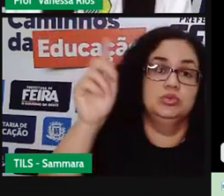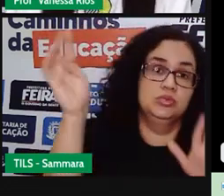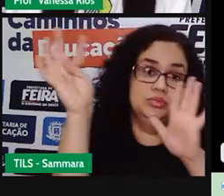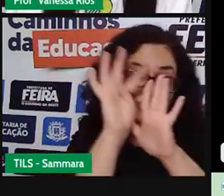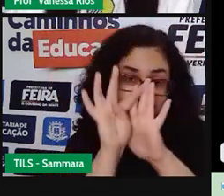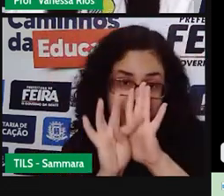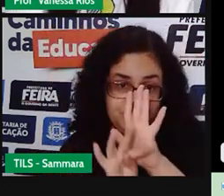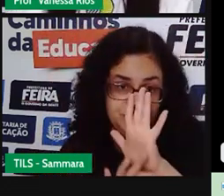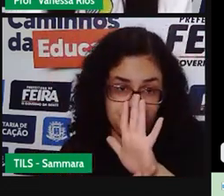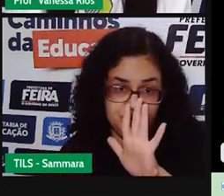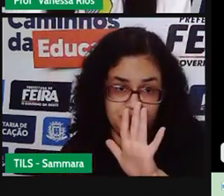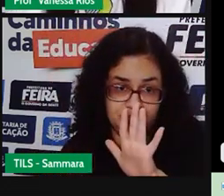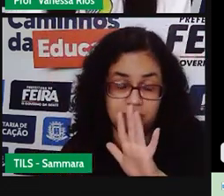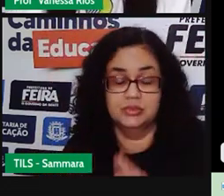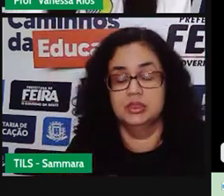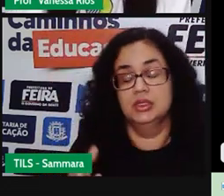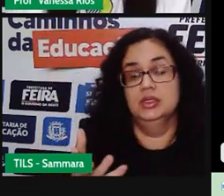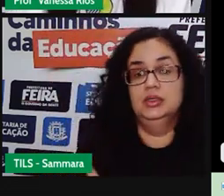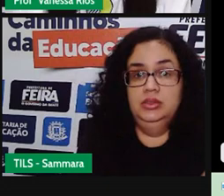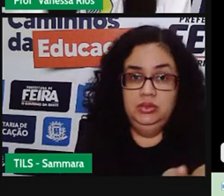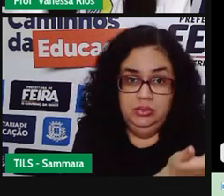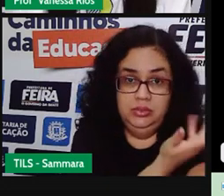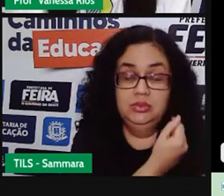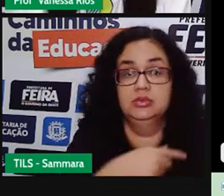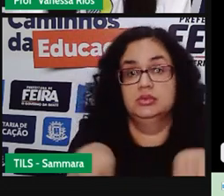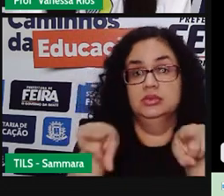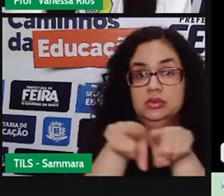demonstração de sentimentos.